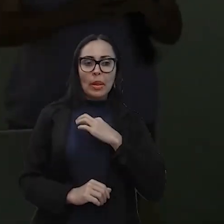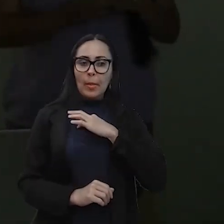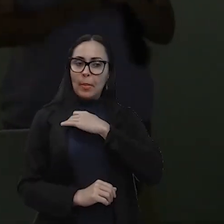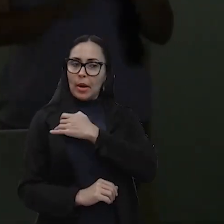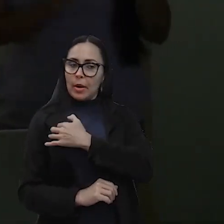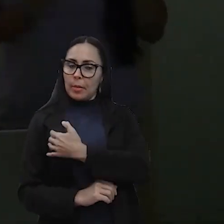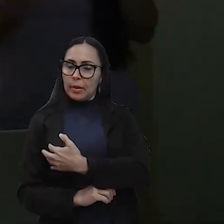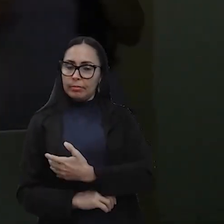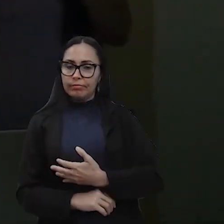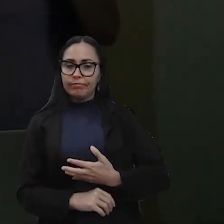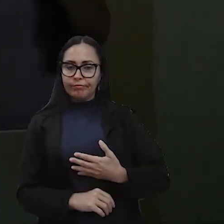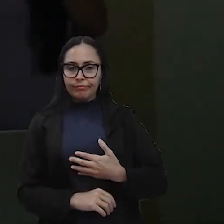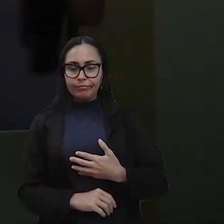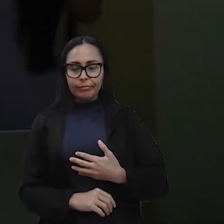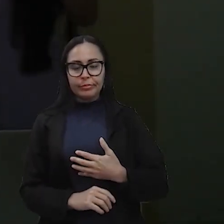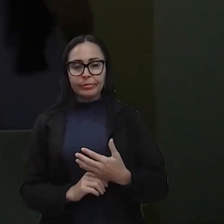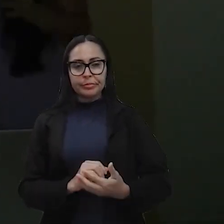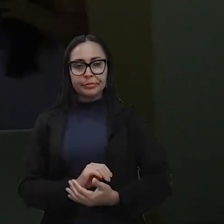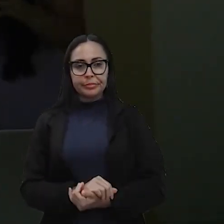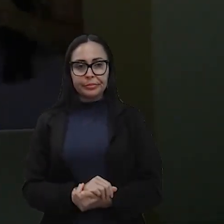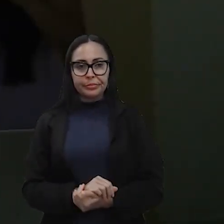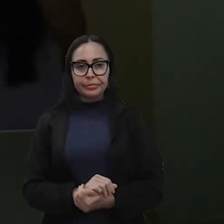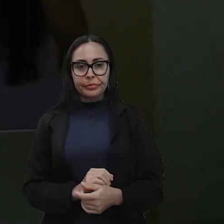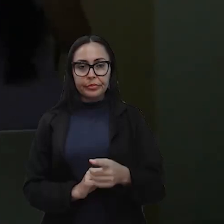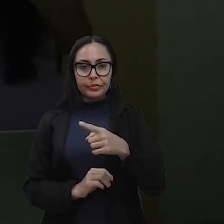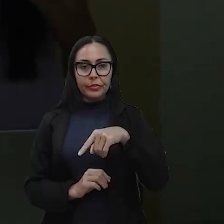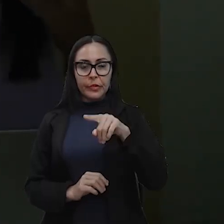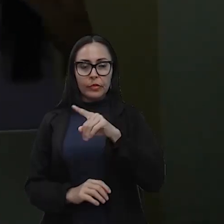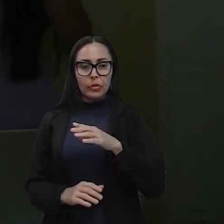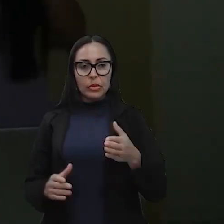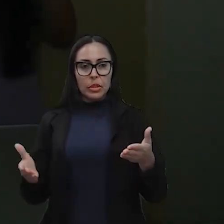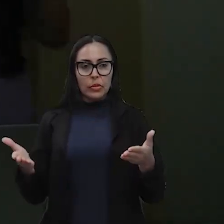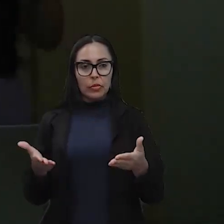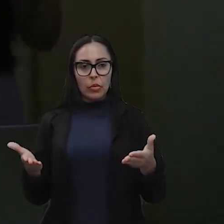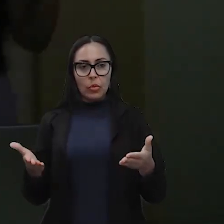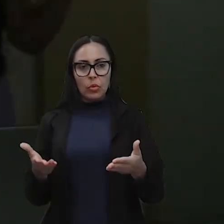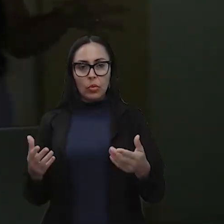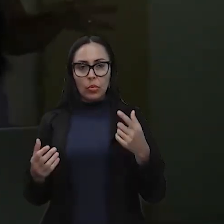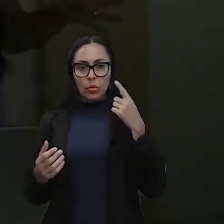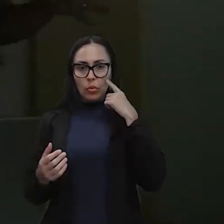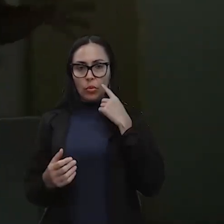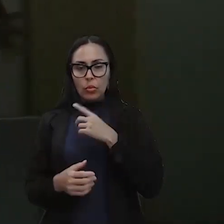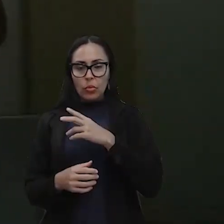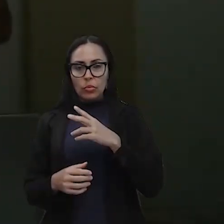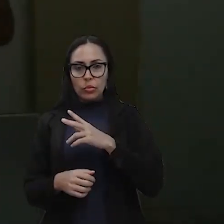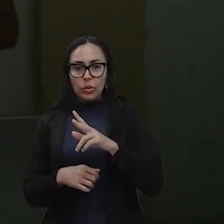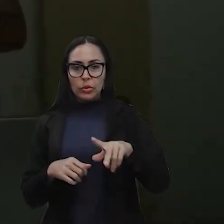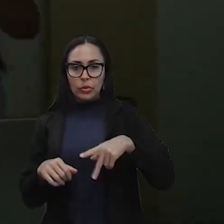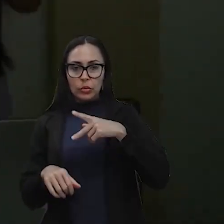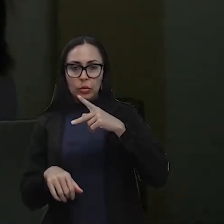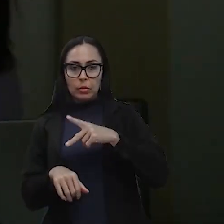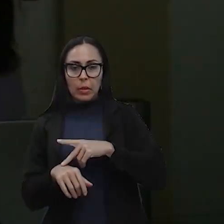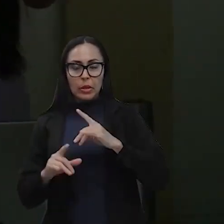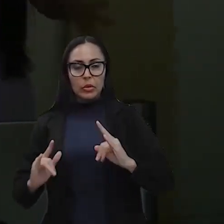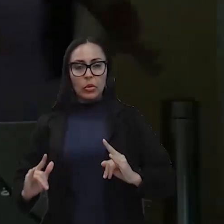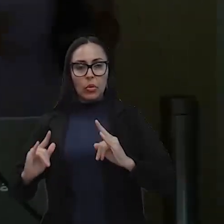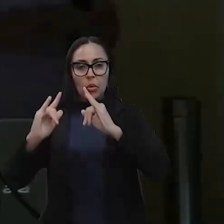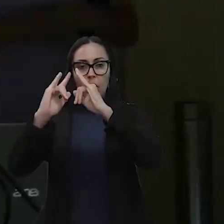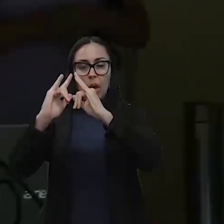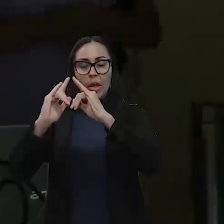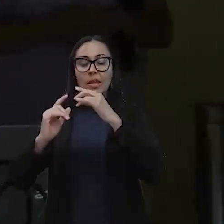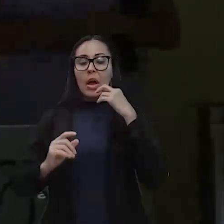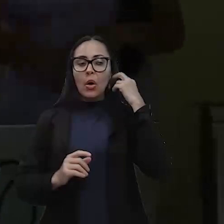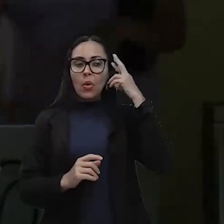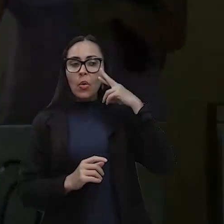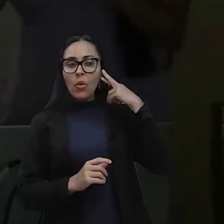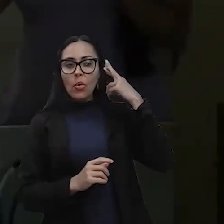mama. Se você for hoje em Paris, a Torre Eiffel está acesa de rosa. Se você for em